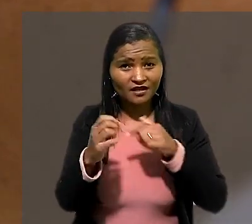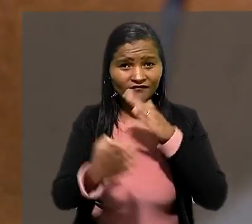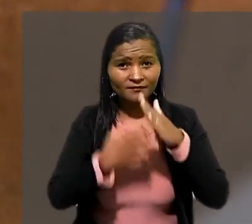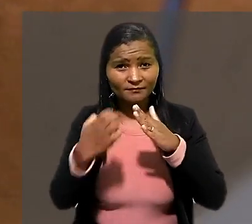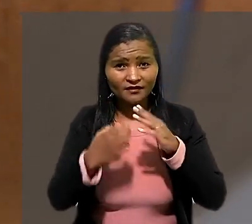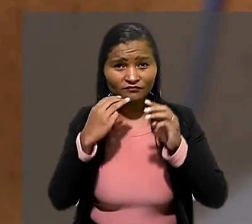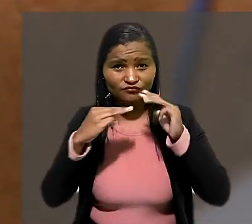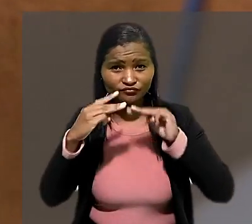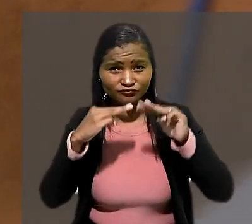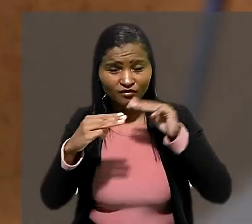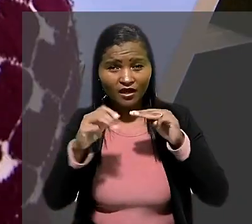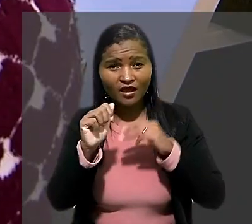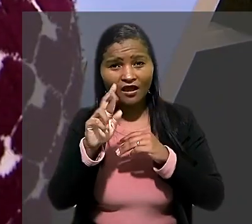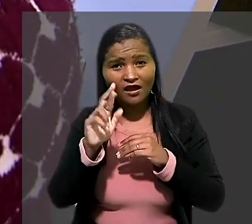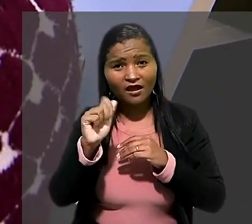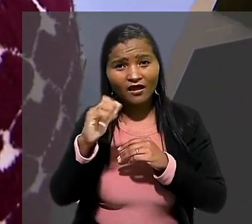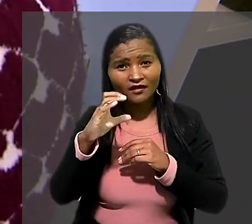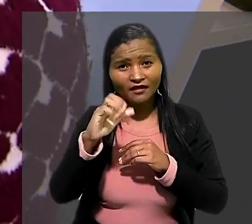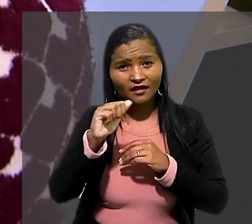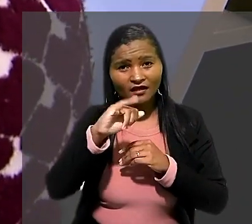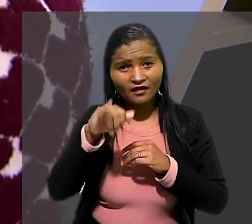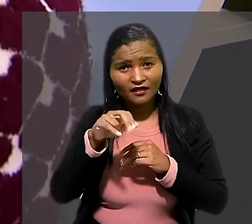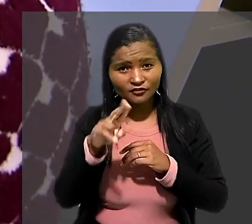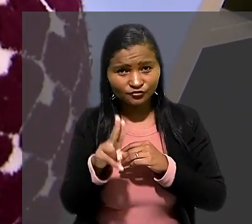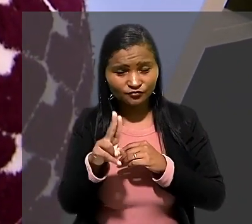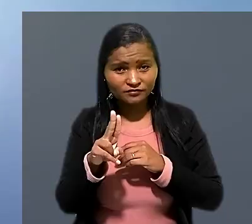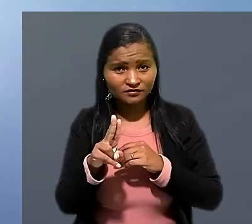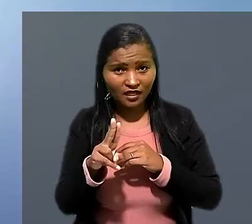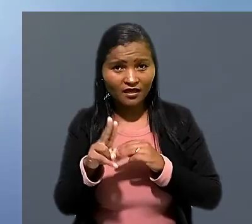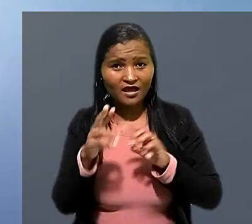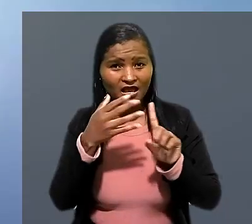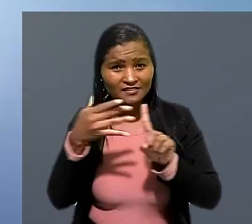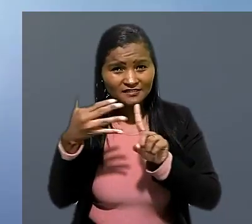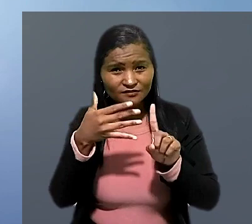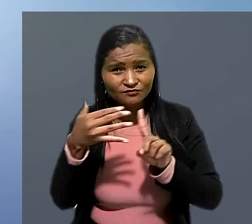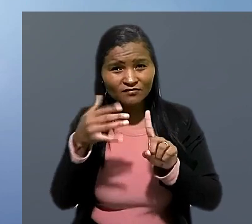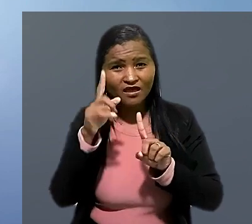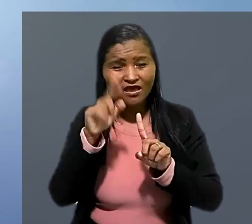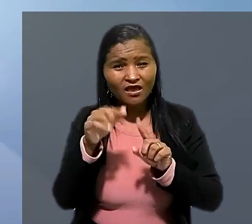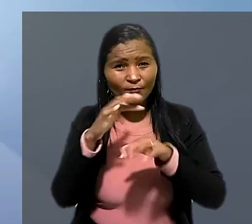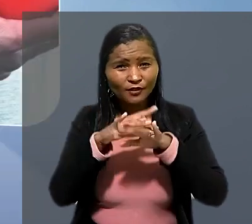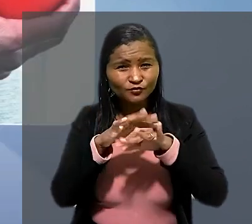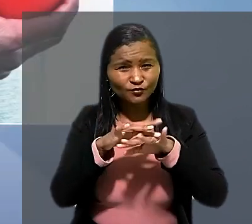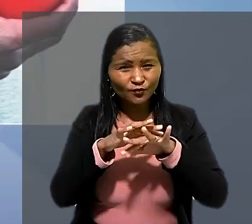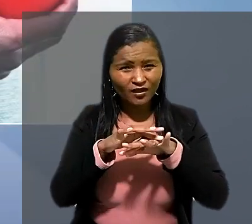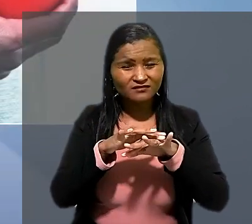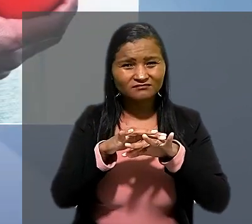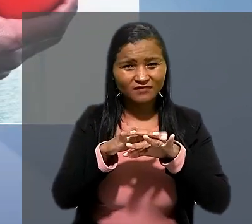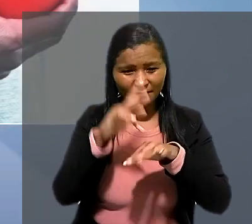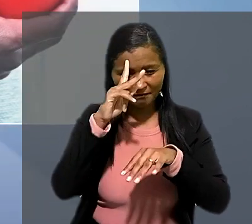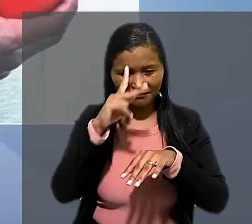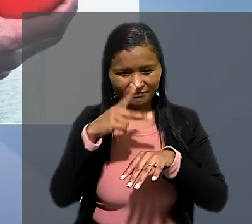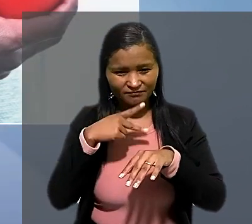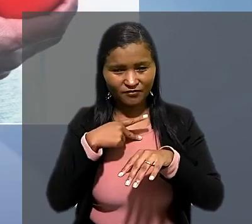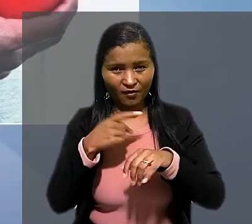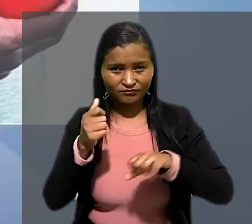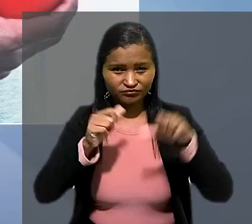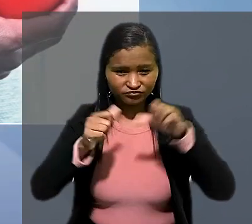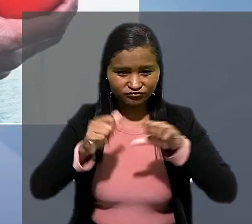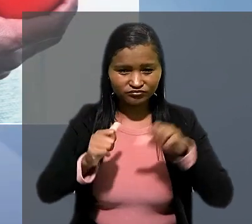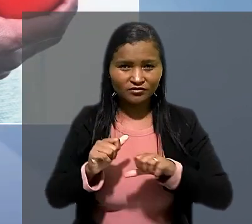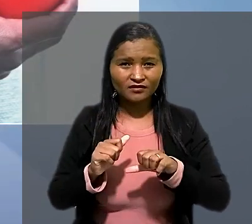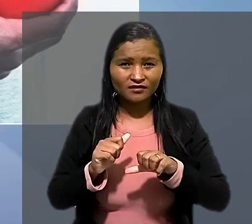de telemarketing Alma Viva, em Aracaju, capital de Sergipe. A síndrome é um distúrbio autoimune, geralmente provocado